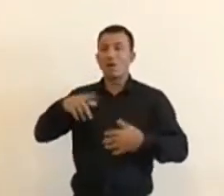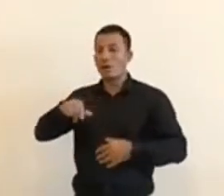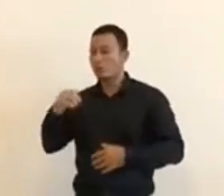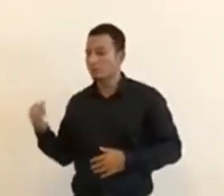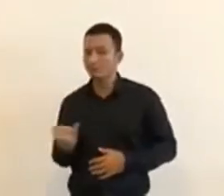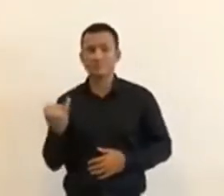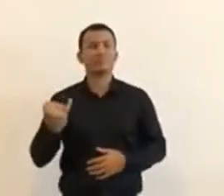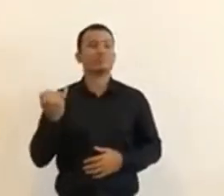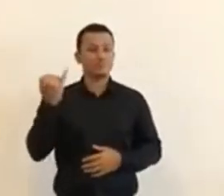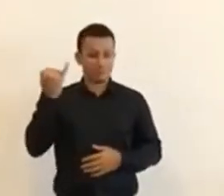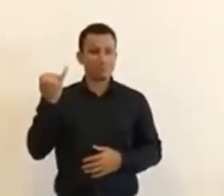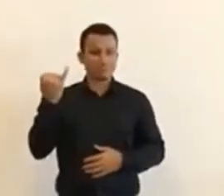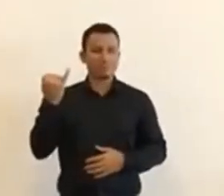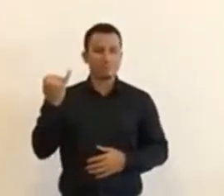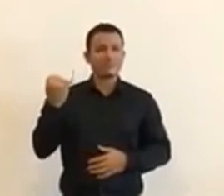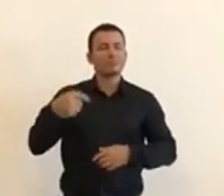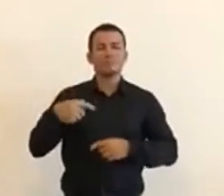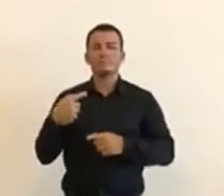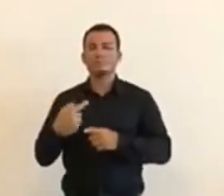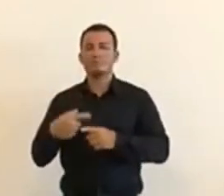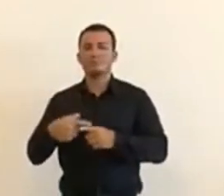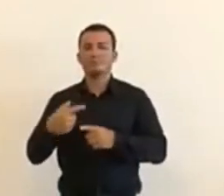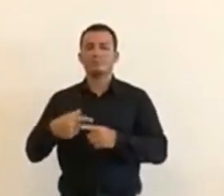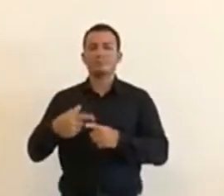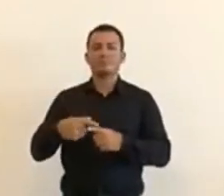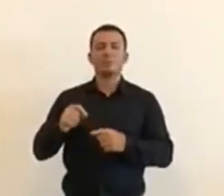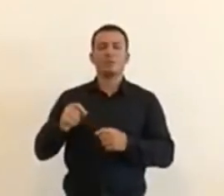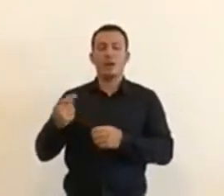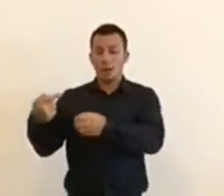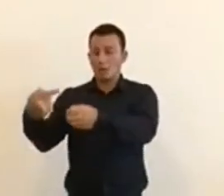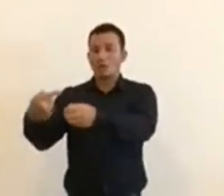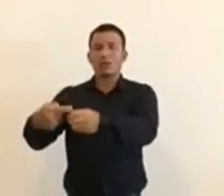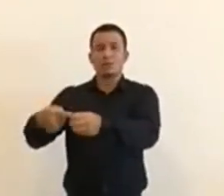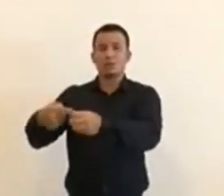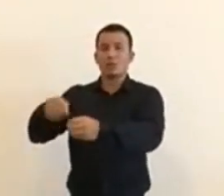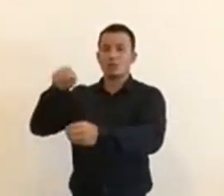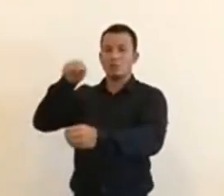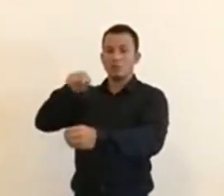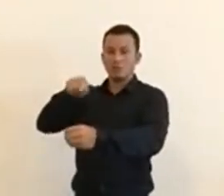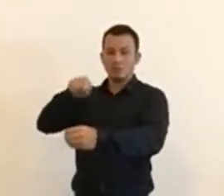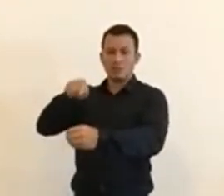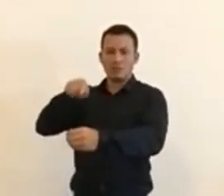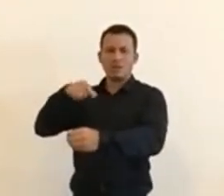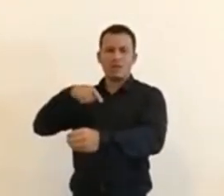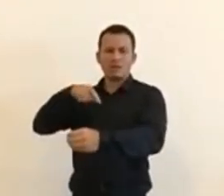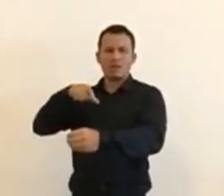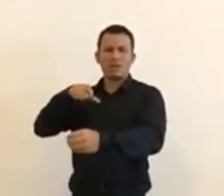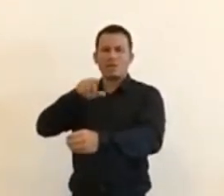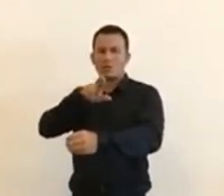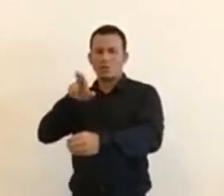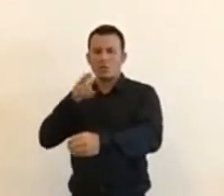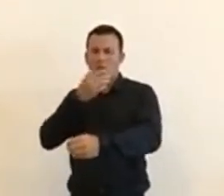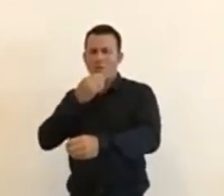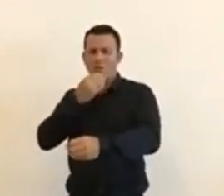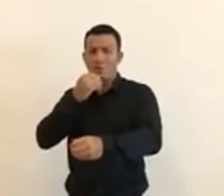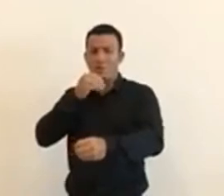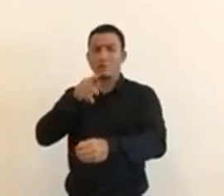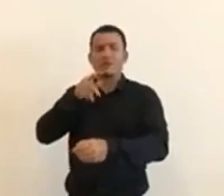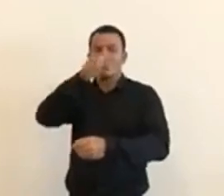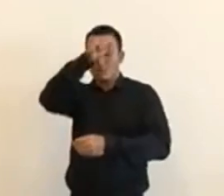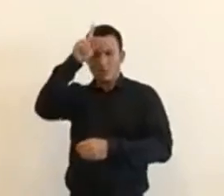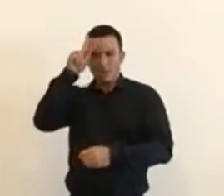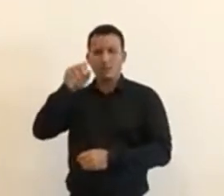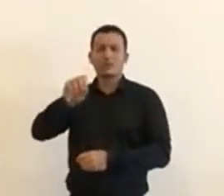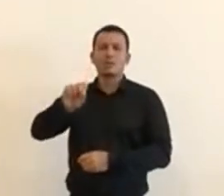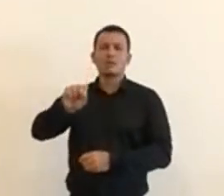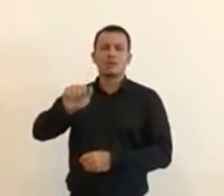fundamental. E nós tivemos a resposta no interior, como fez o Sabugo, lá em Urucurituba, o Anderson,